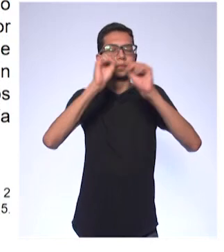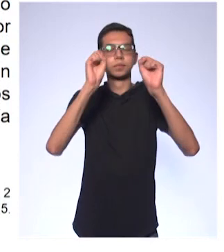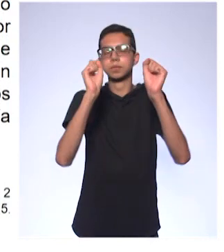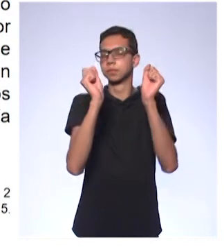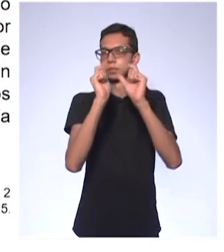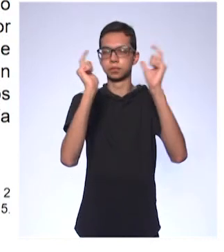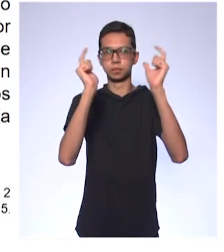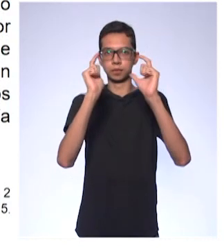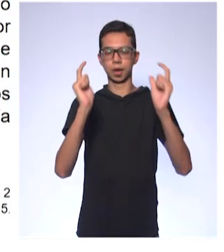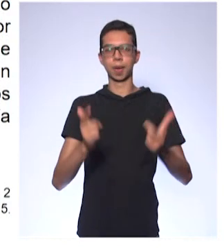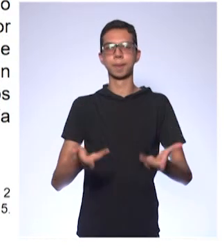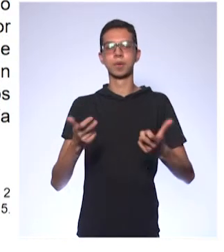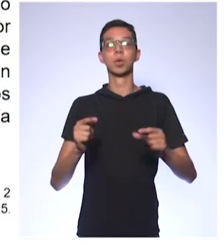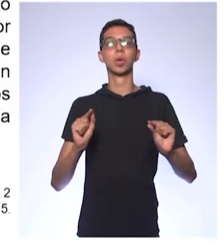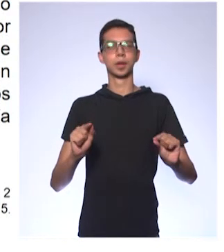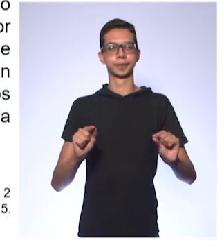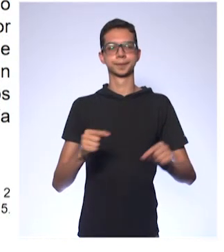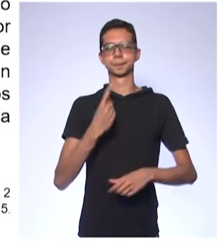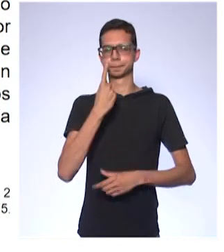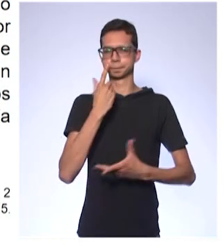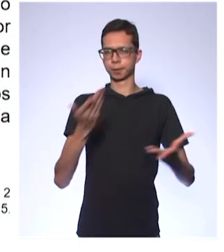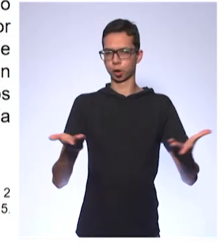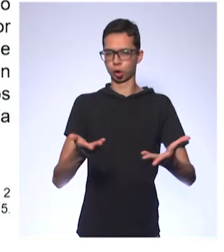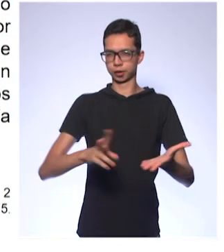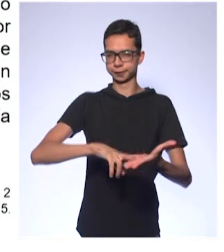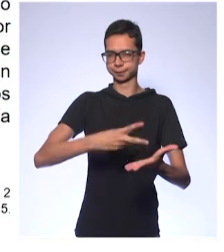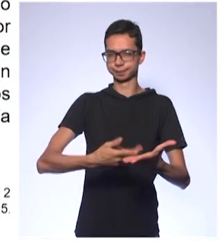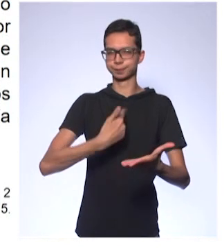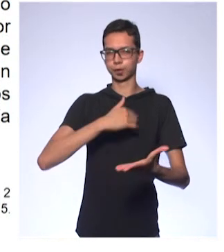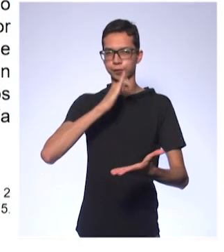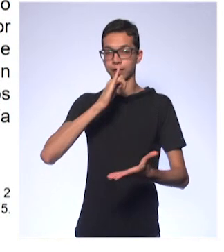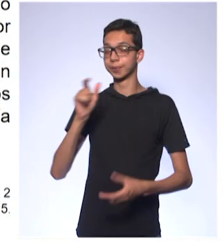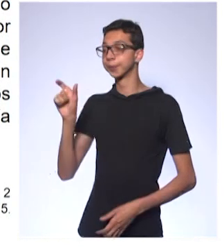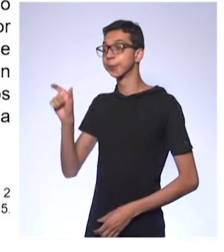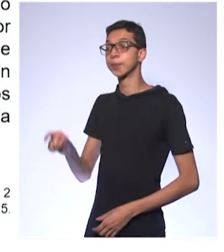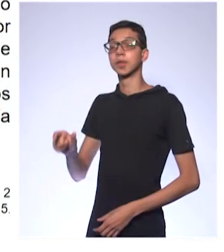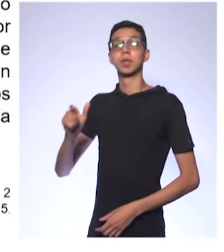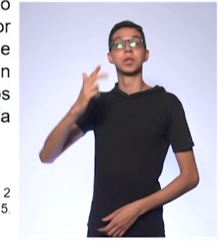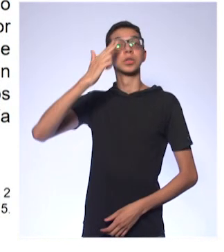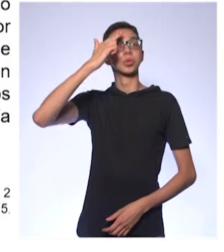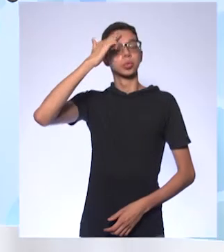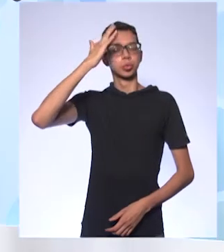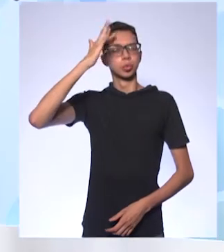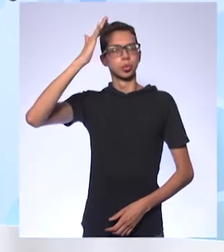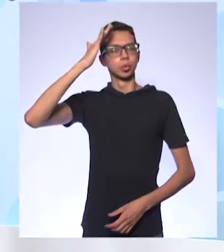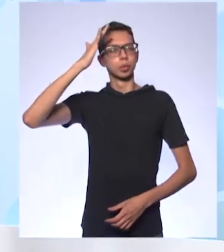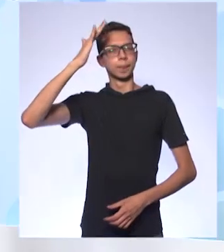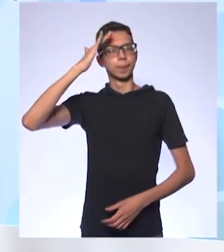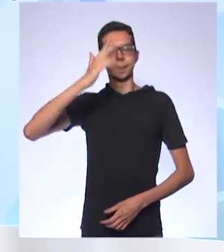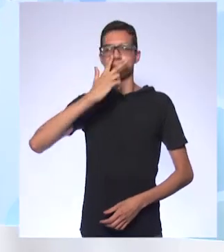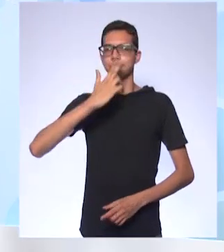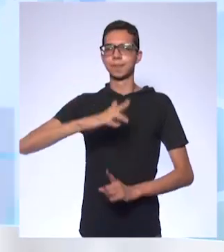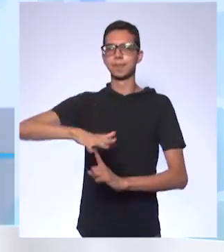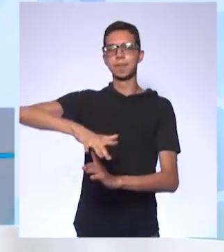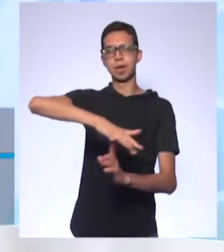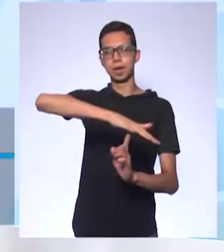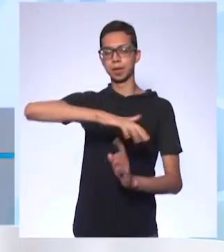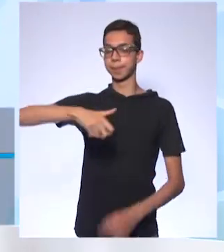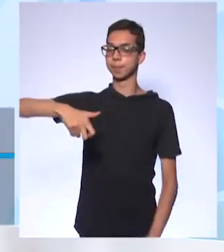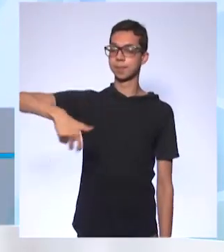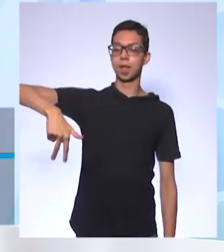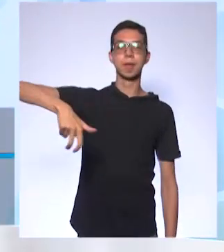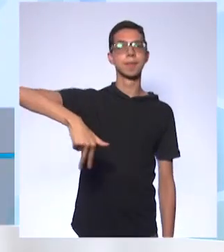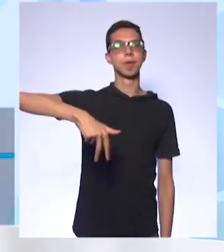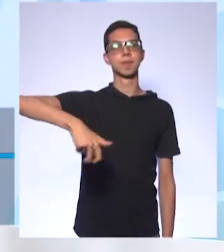de pájaros. Vamos lá. Ele tinha sonhado que ele atravessou um bosque com